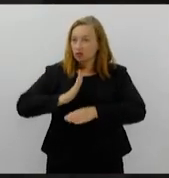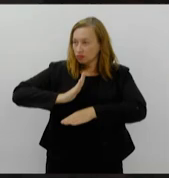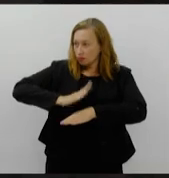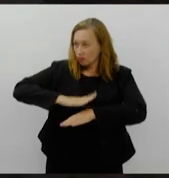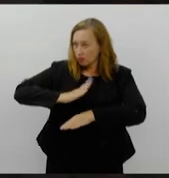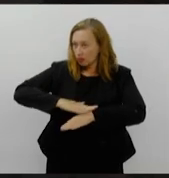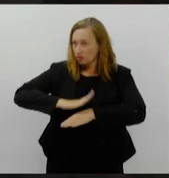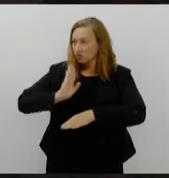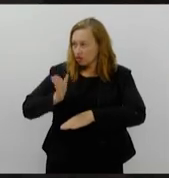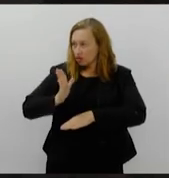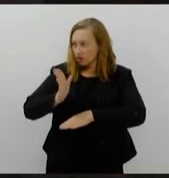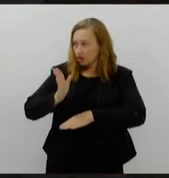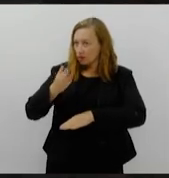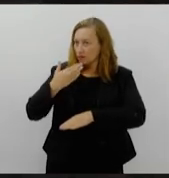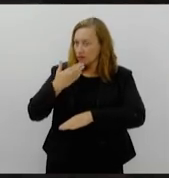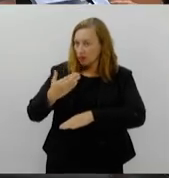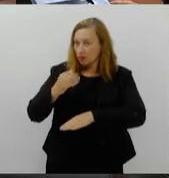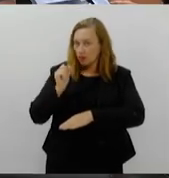eu... Ok, Dino?